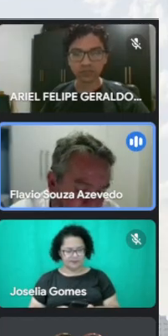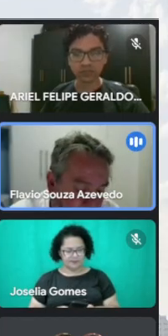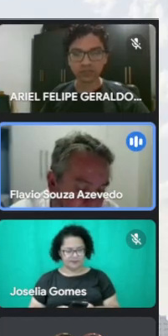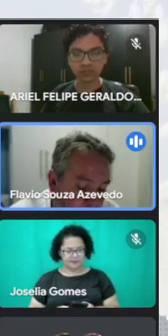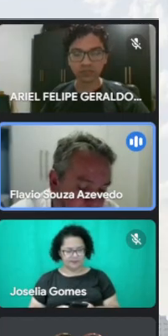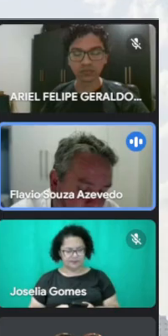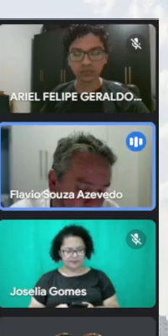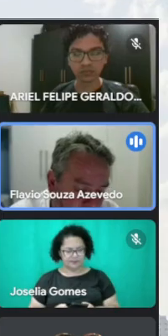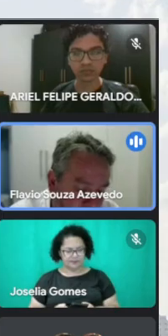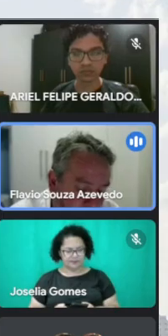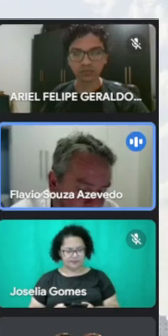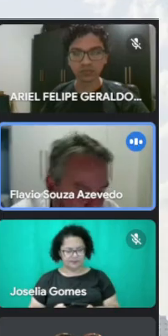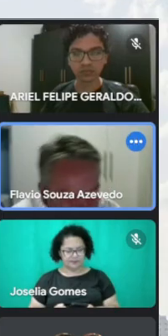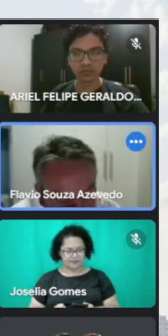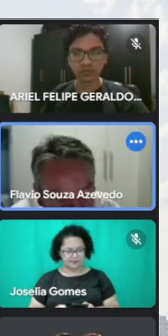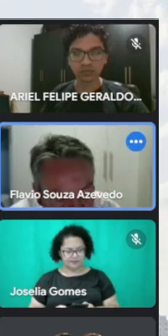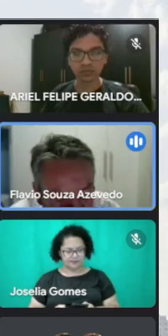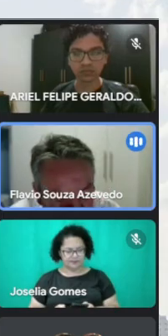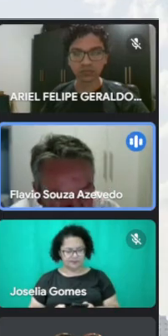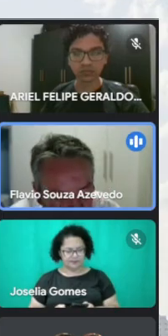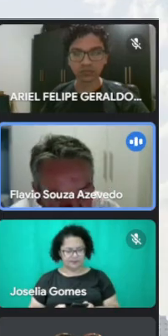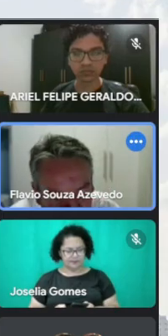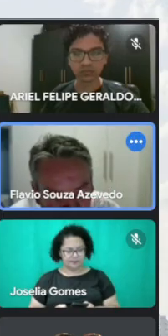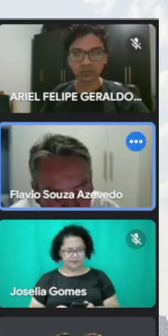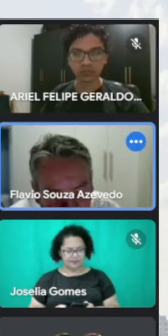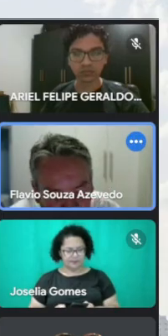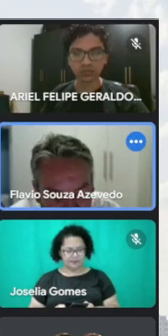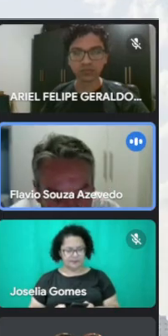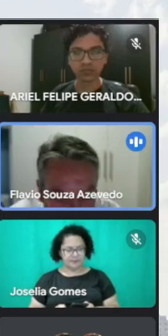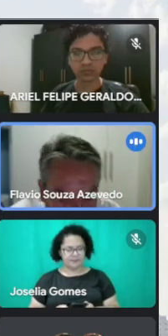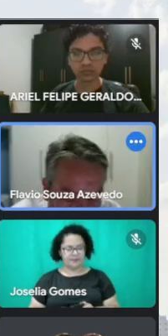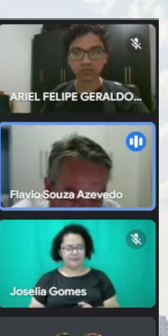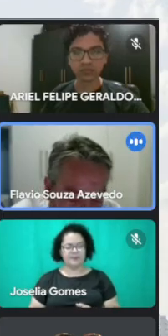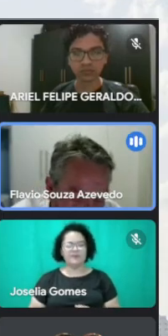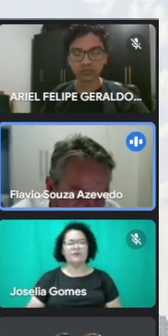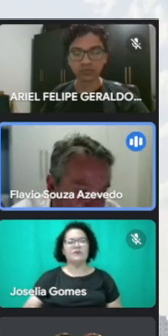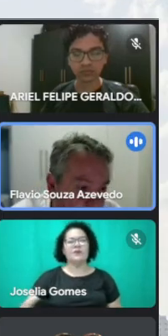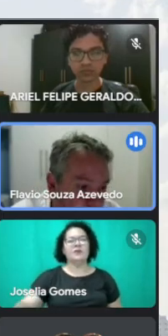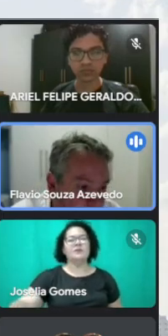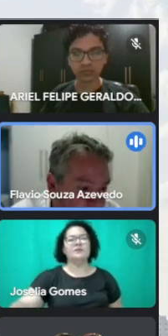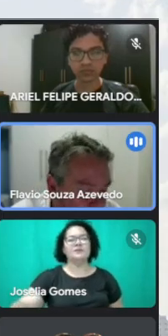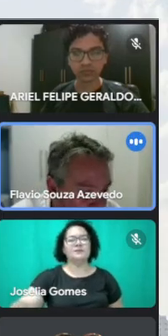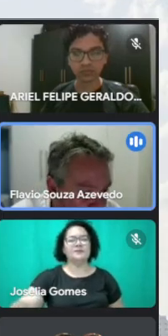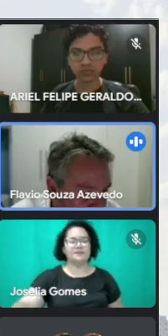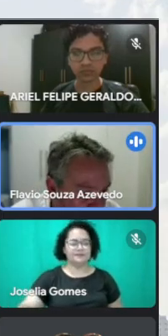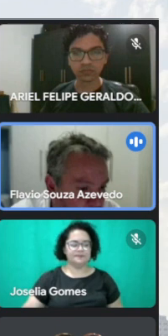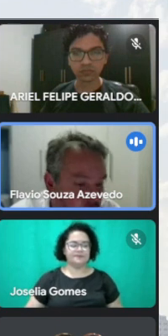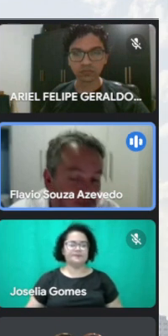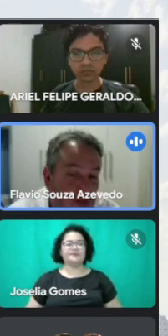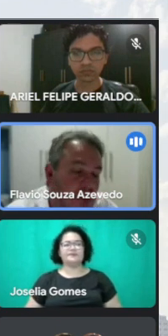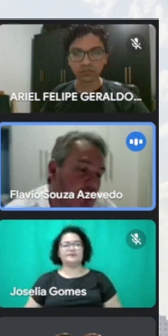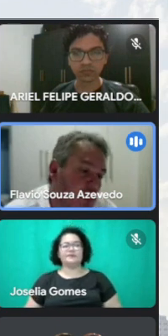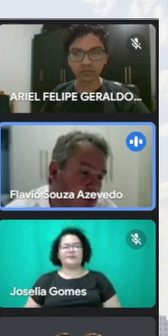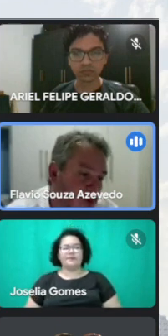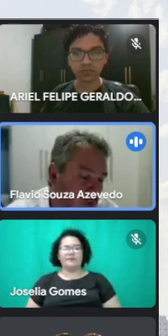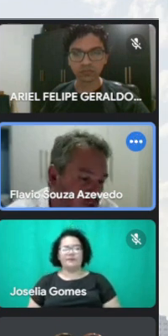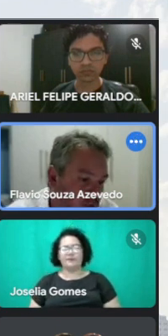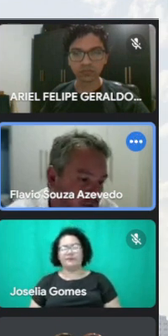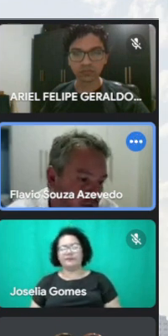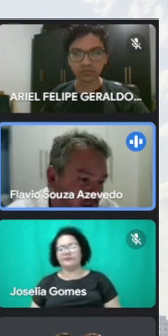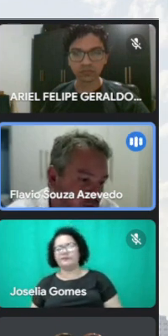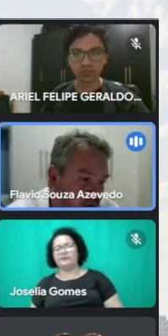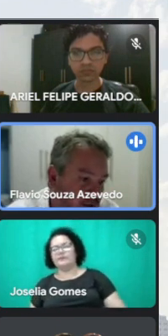esse comentário lá aumentou aí um delta, né, no preço final, porque foi preciso substituir o